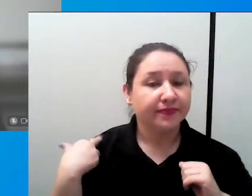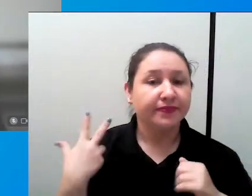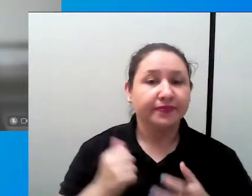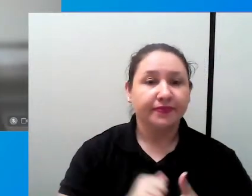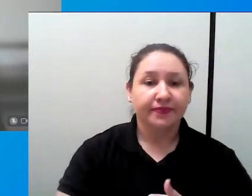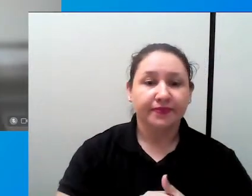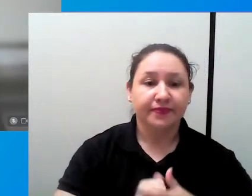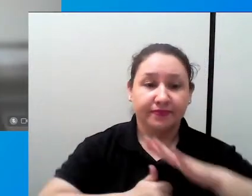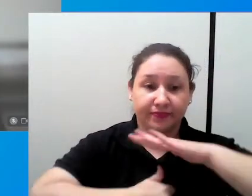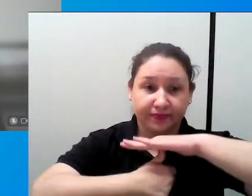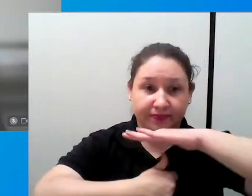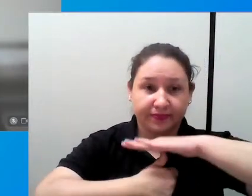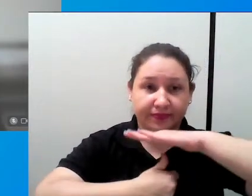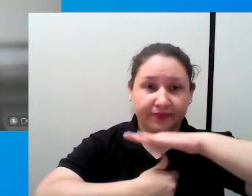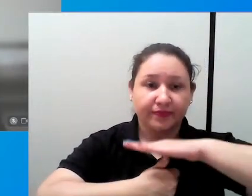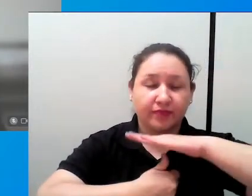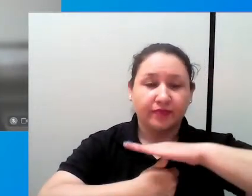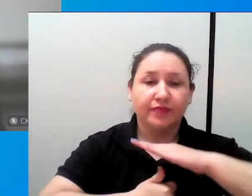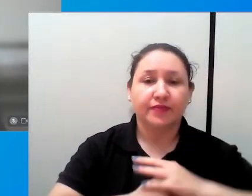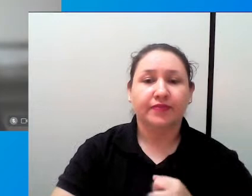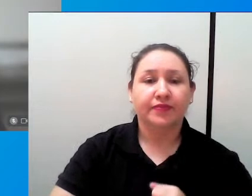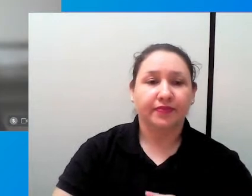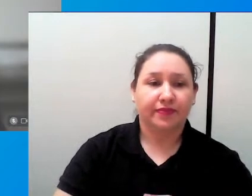Rosana Cavalcante dos Santos.